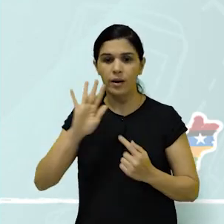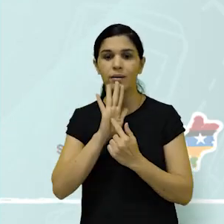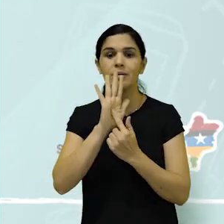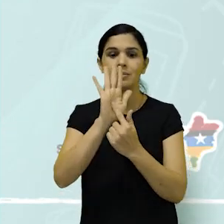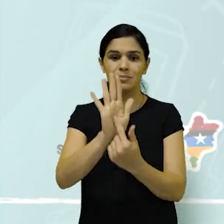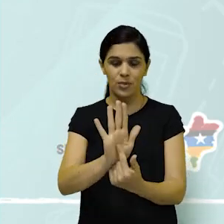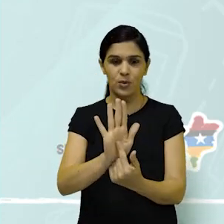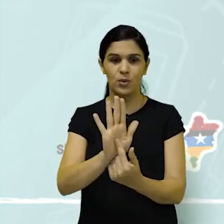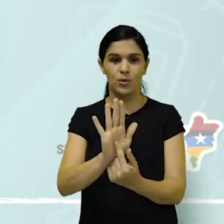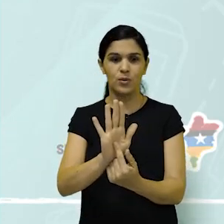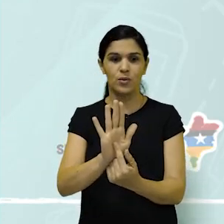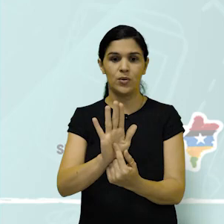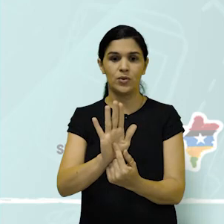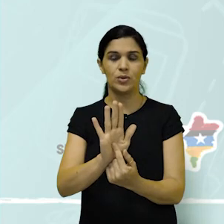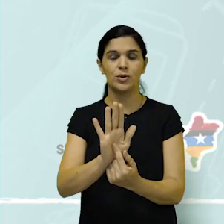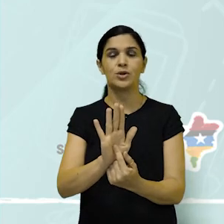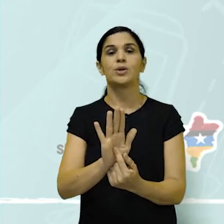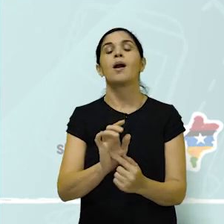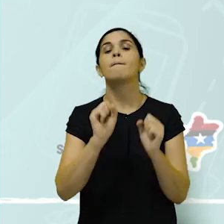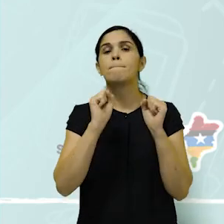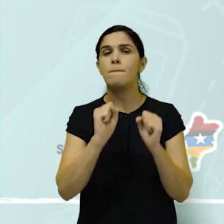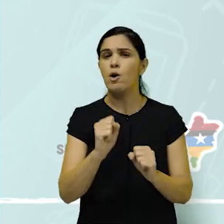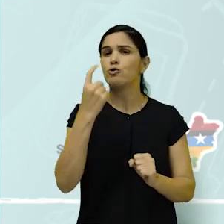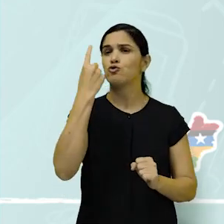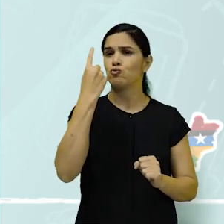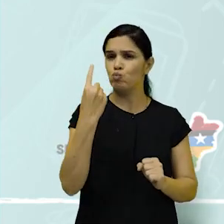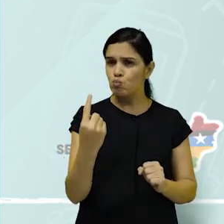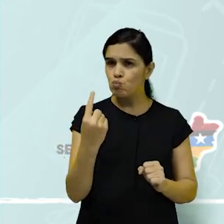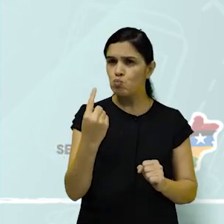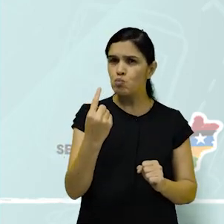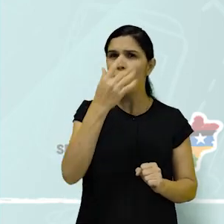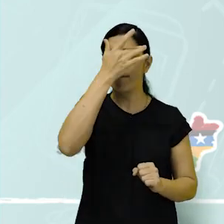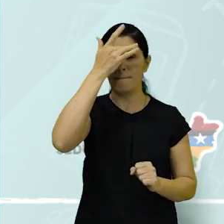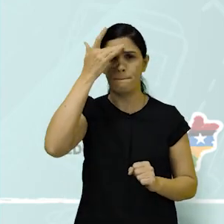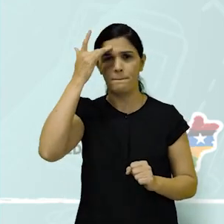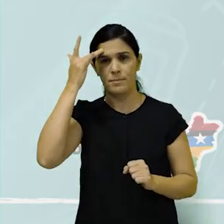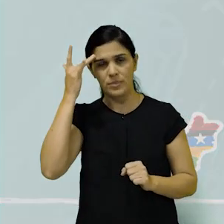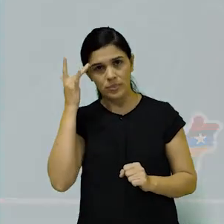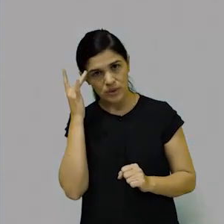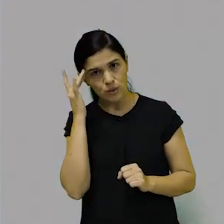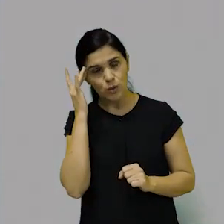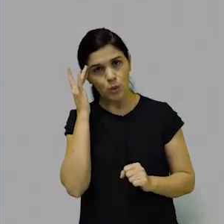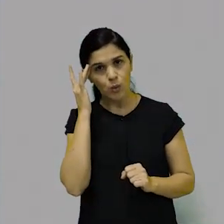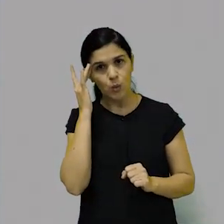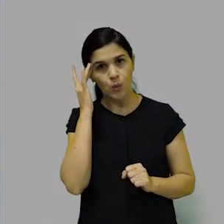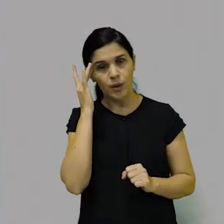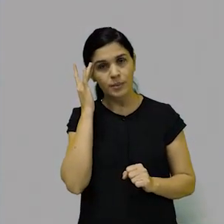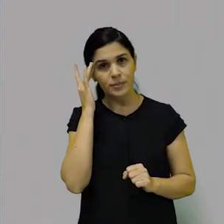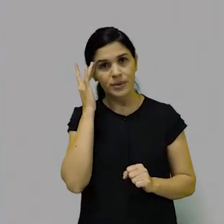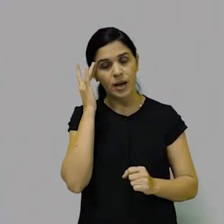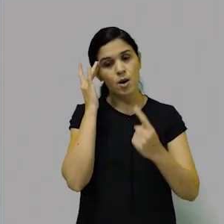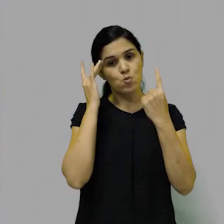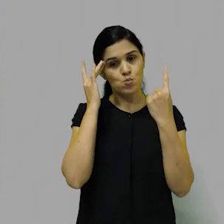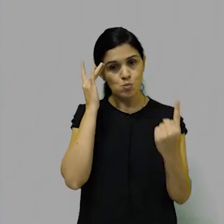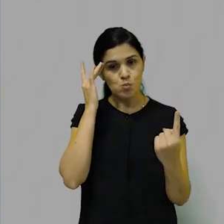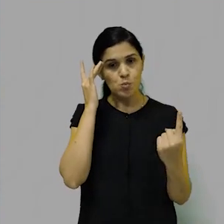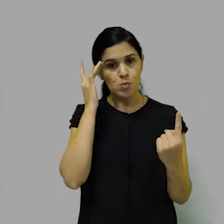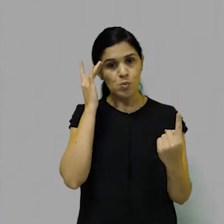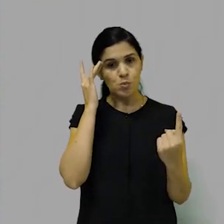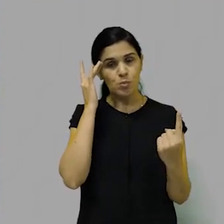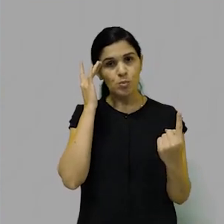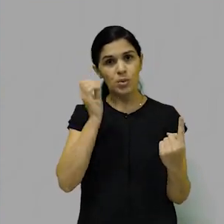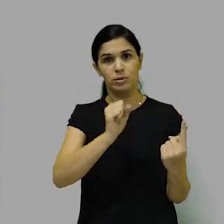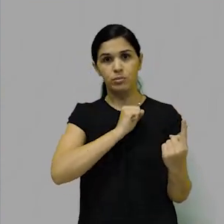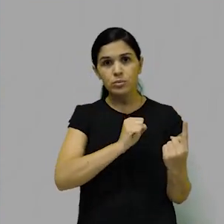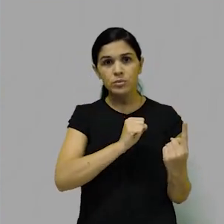pode ser uma para o indivíduo e outra para determinado. Na verdade, ela sempre será assim. A frequência cardíaca